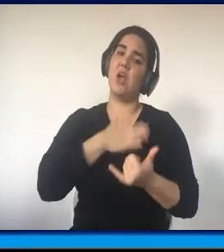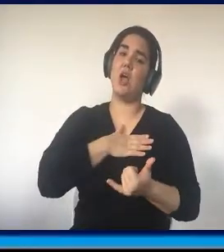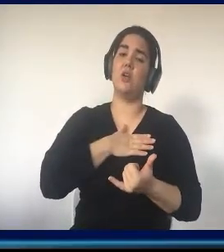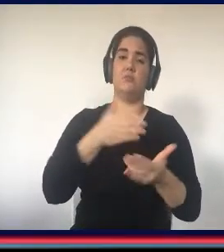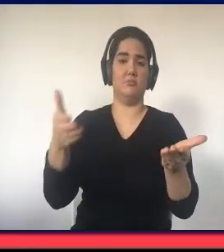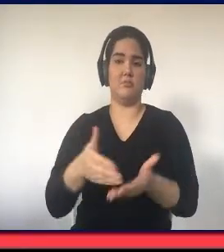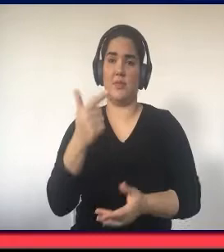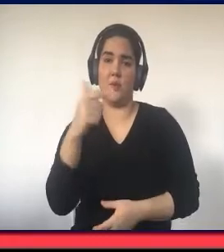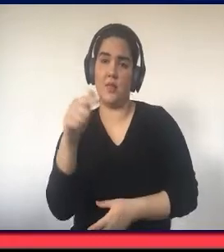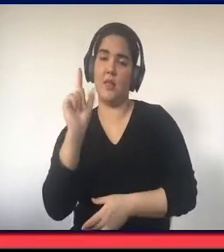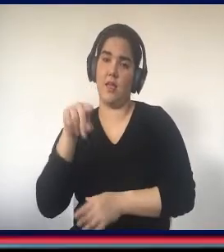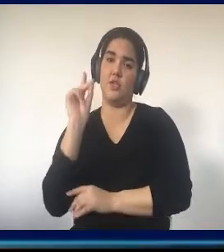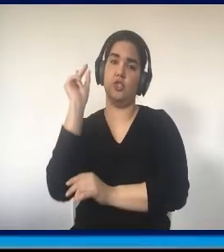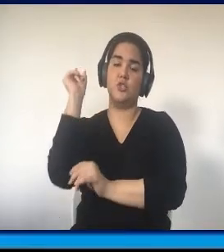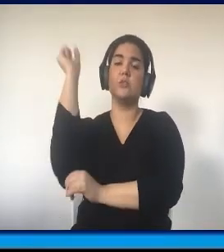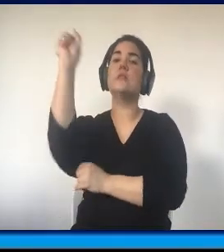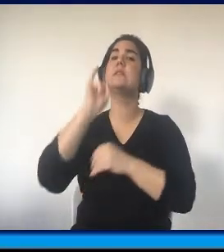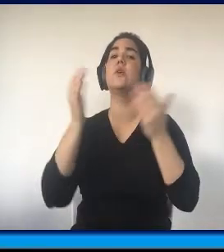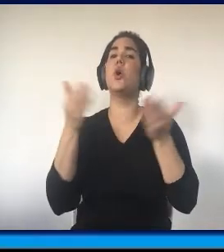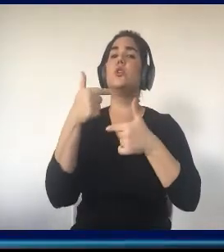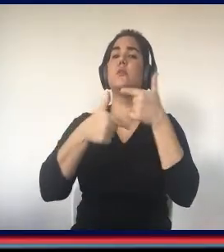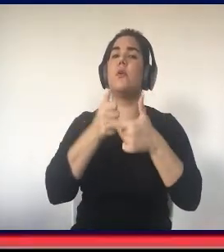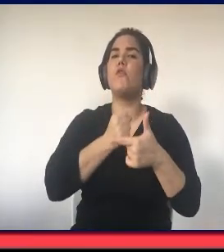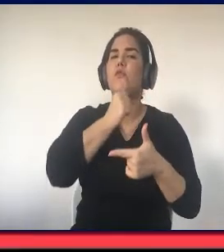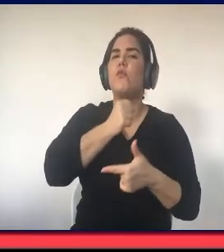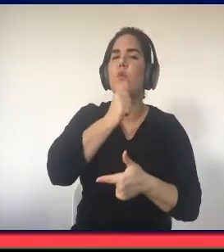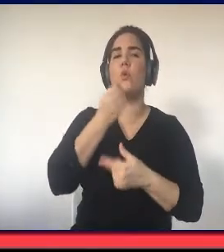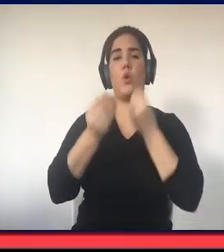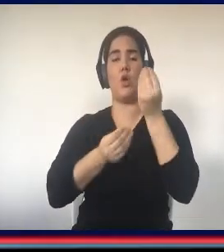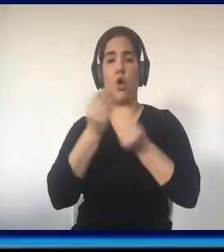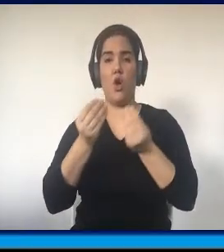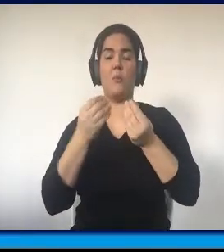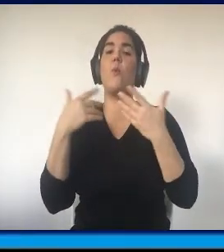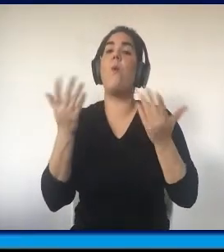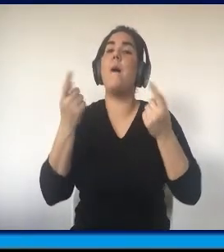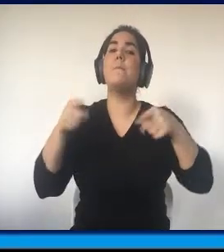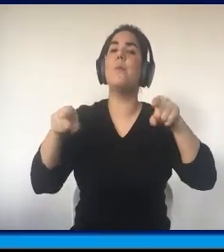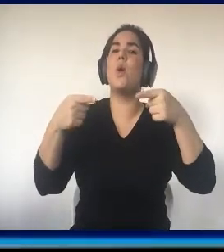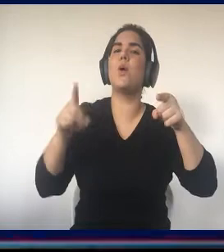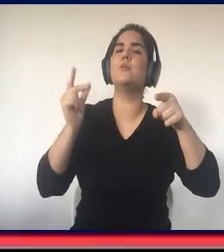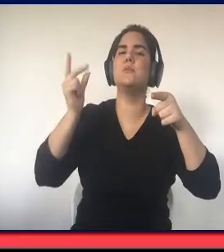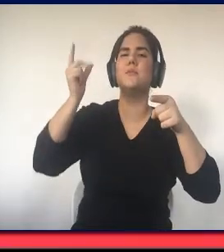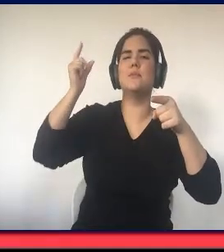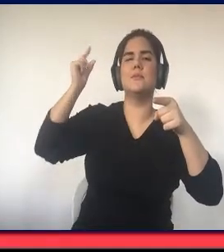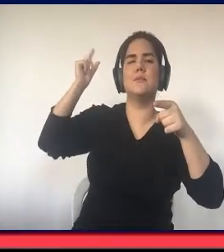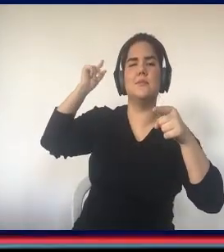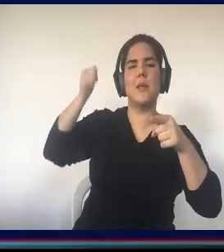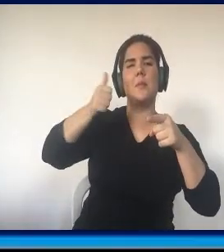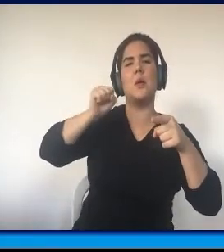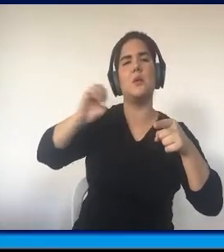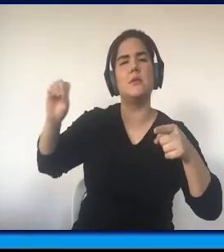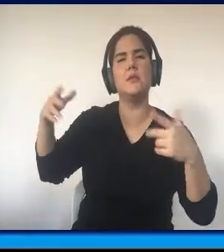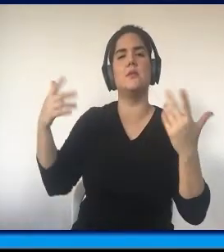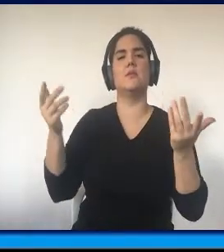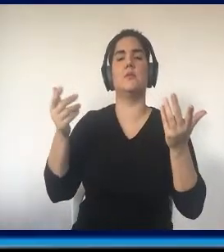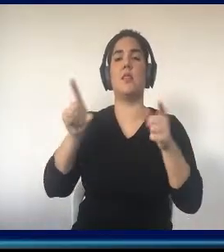com idoso hoje, o que é legal? A gente fazer qual é a música das músicas, as antigas, cara. Fazer quiz de novela